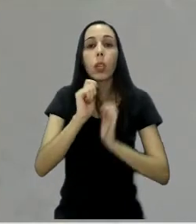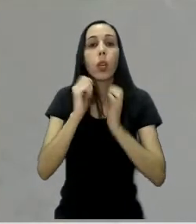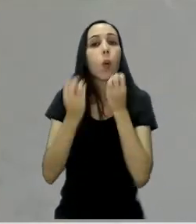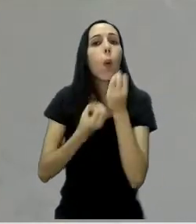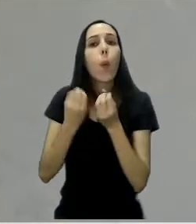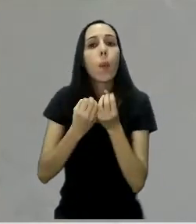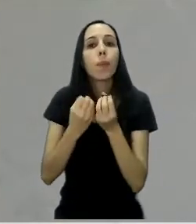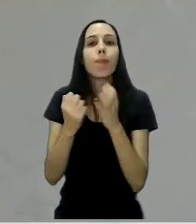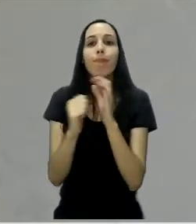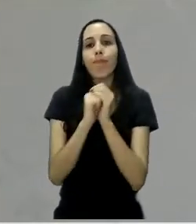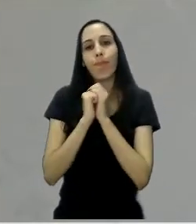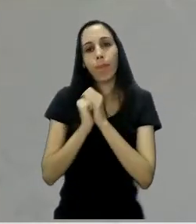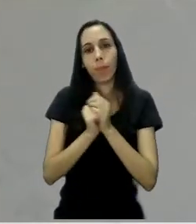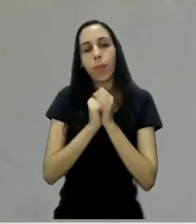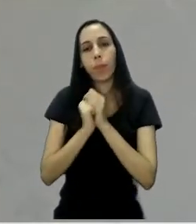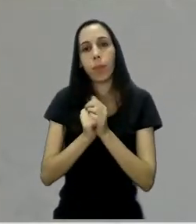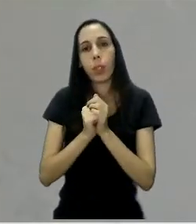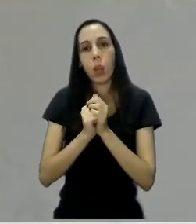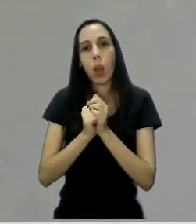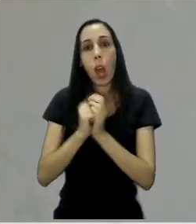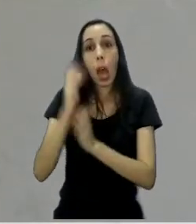combatermos na oração